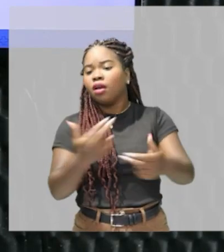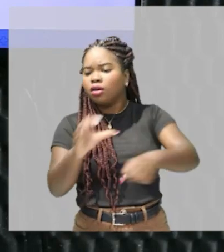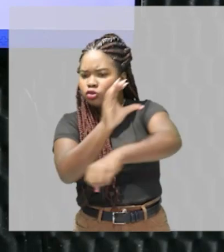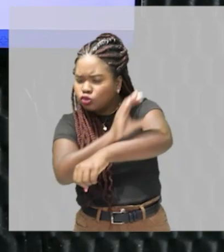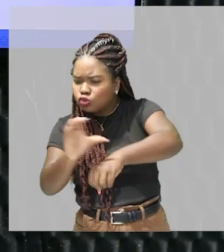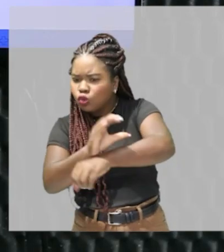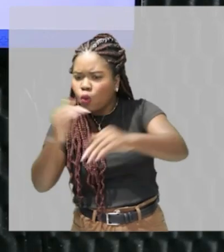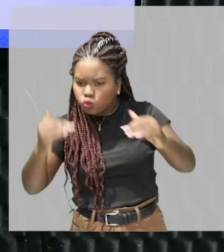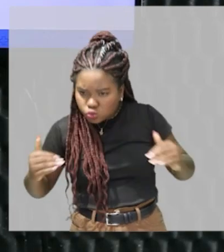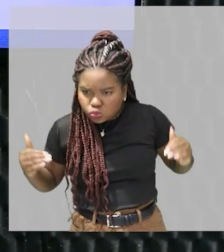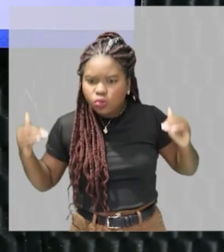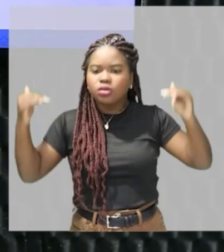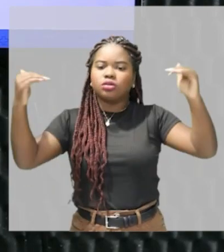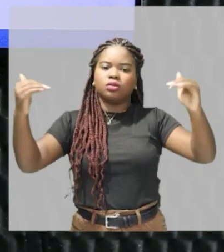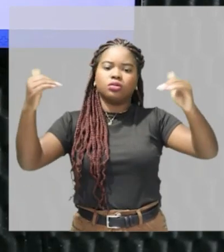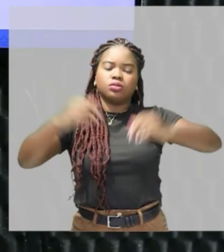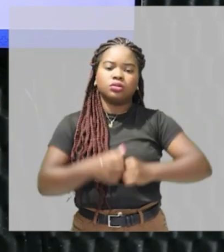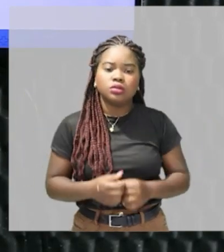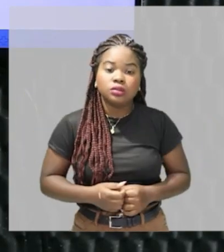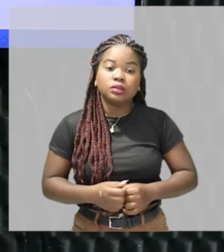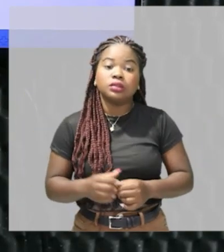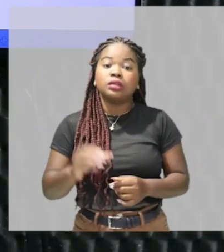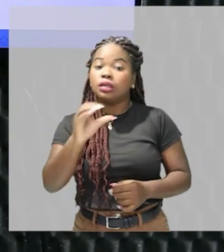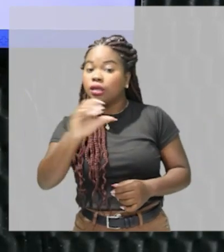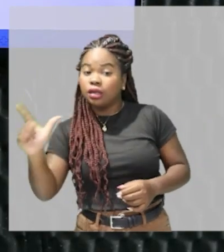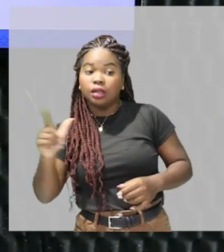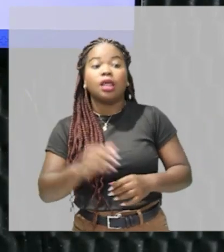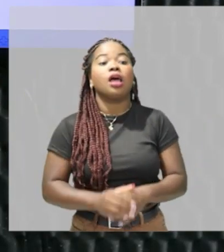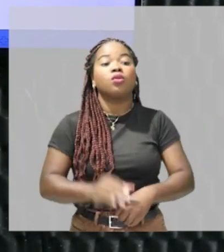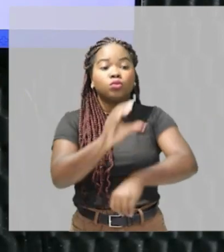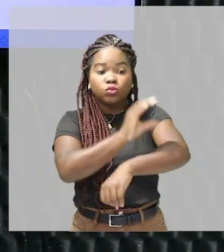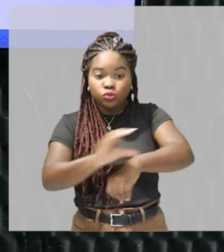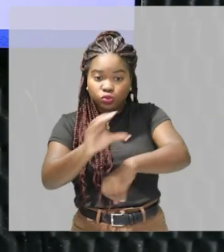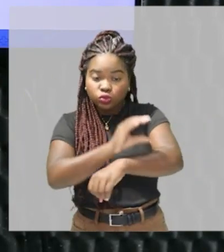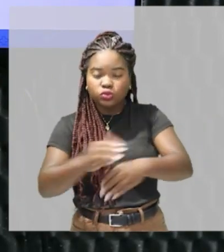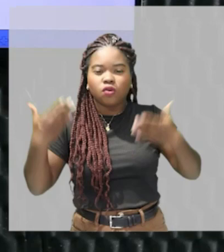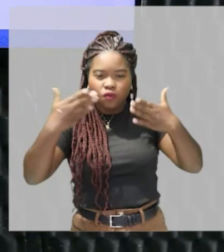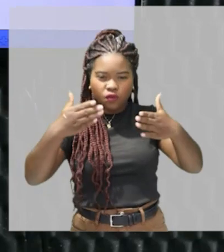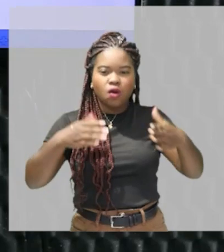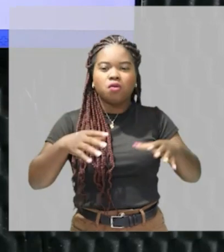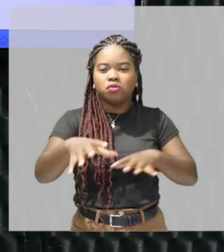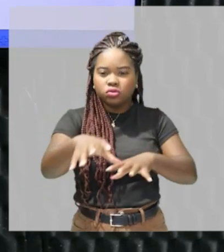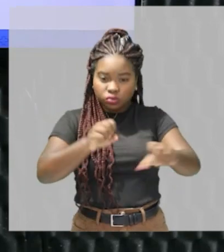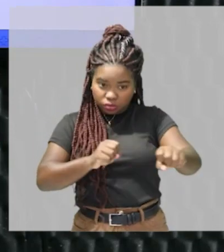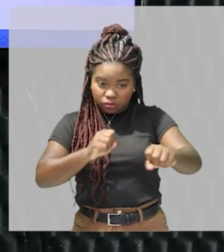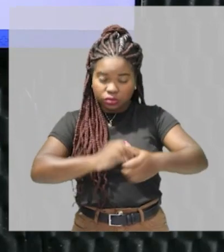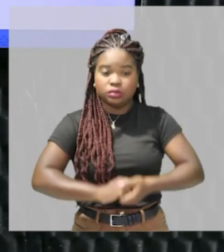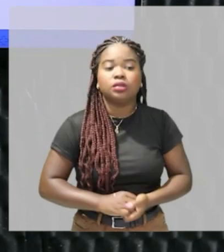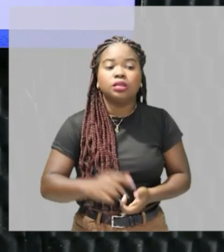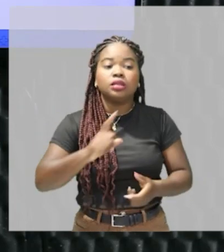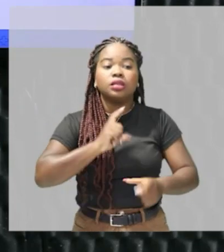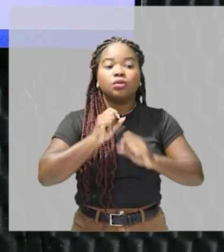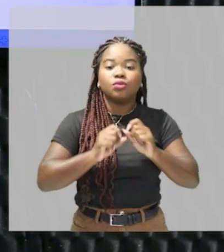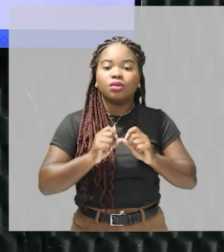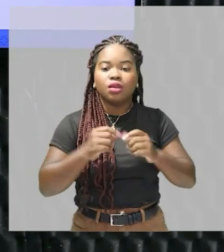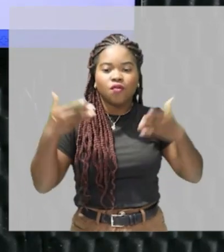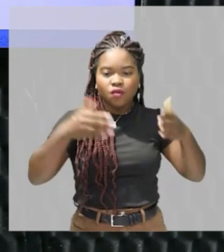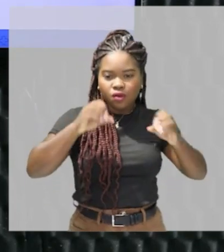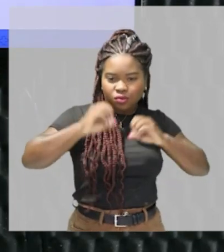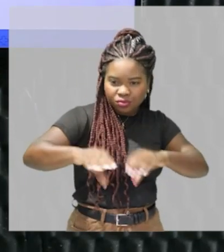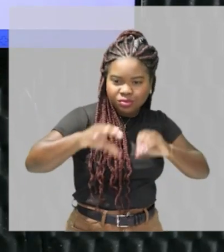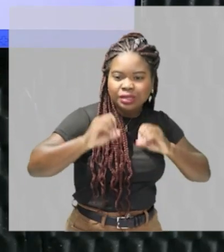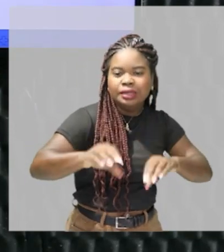cursos superiores, inclusive os cursos de graduação, vão ser acessados e ensinados